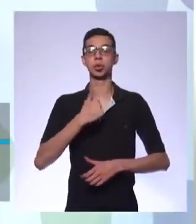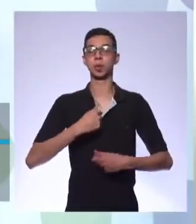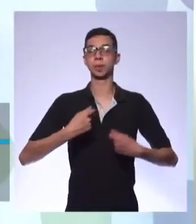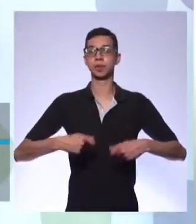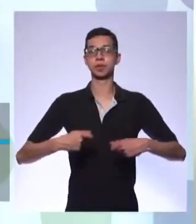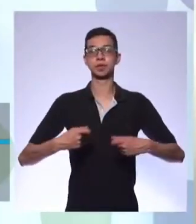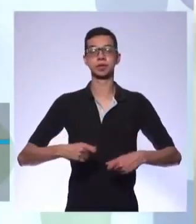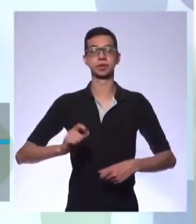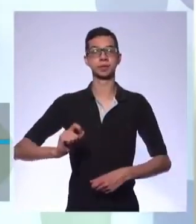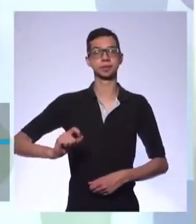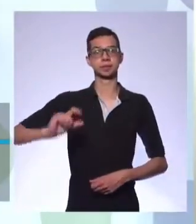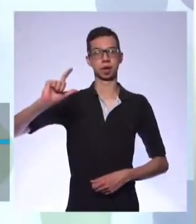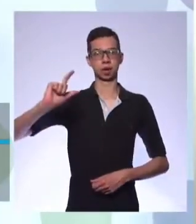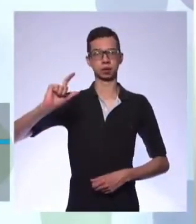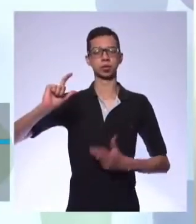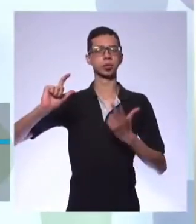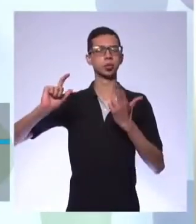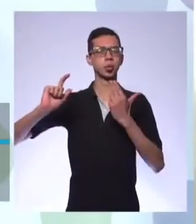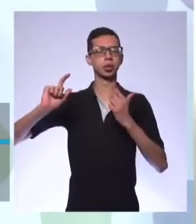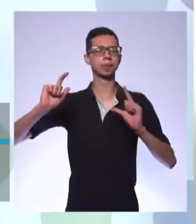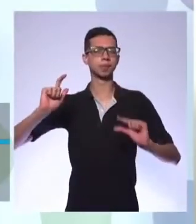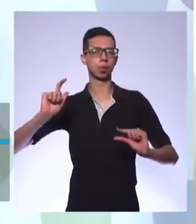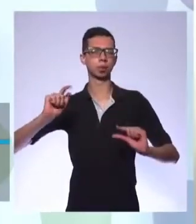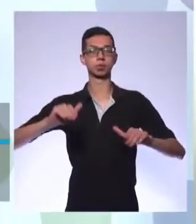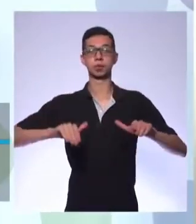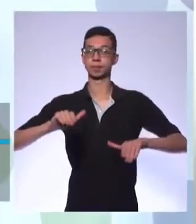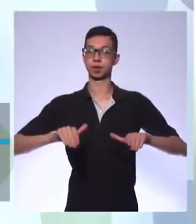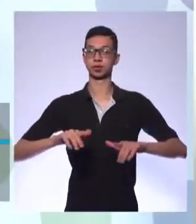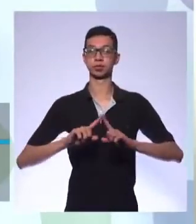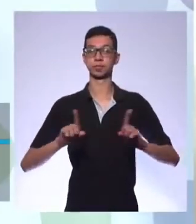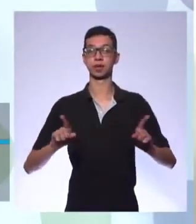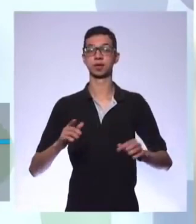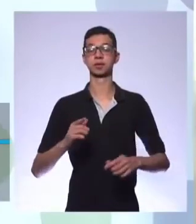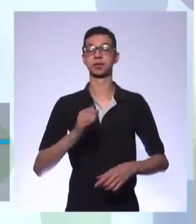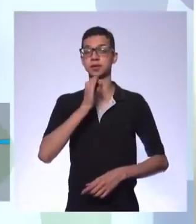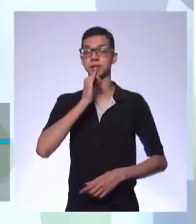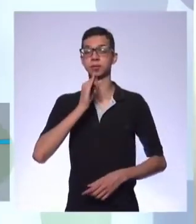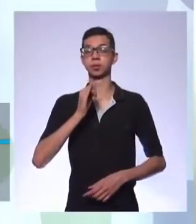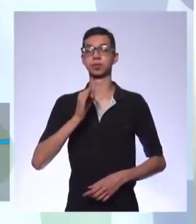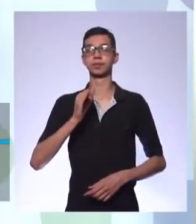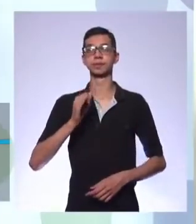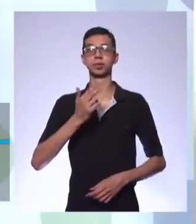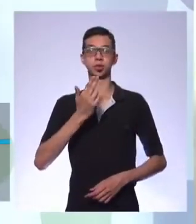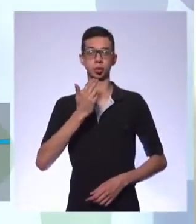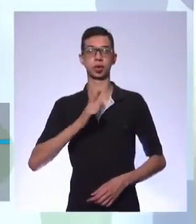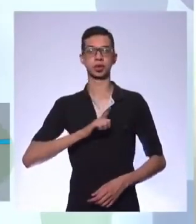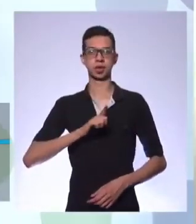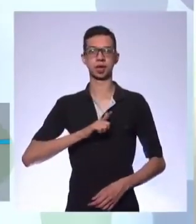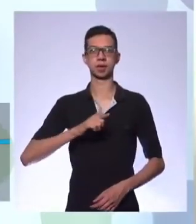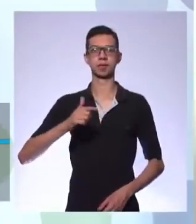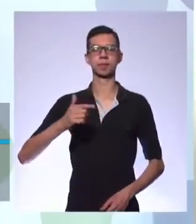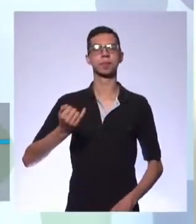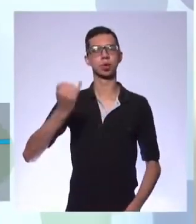ter nutriente que eu vou precisar de menos quantidade. Tá? Mas isso não quer dizer que um seja mais importante ou menos importante. Todos são igualmente importantes. Muito